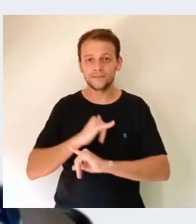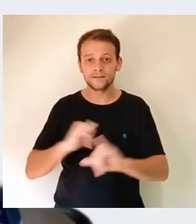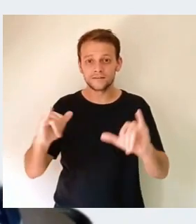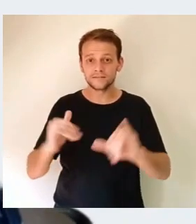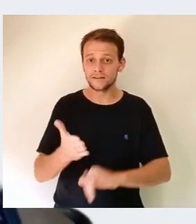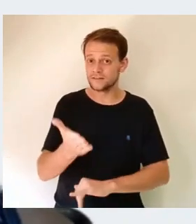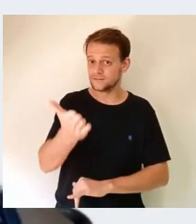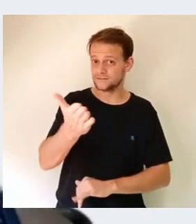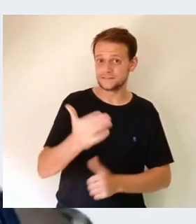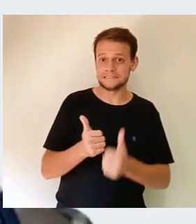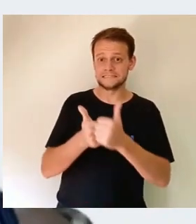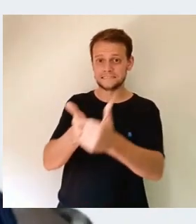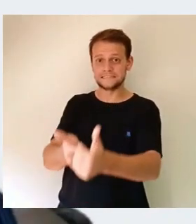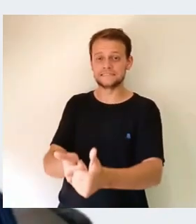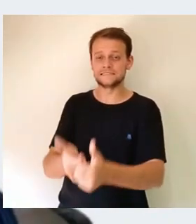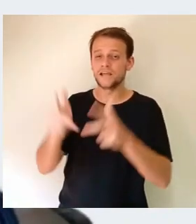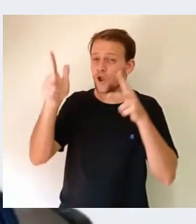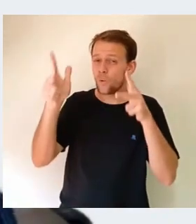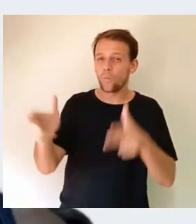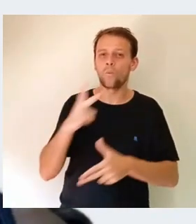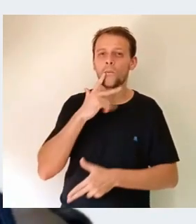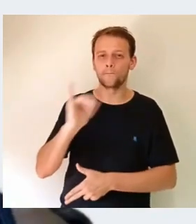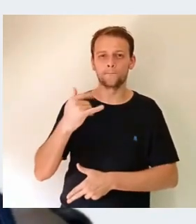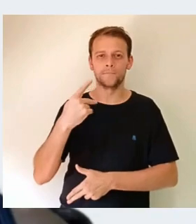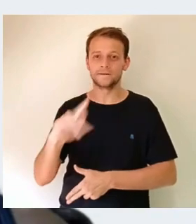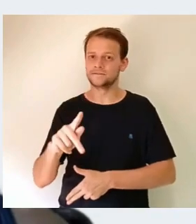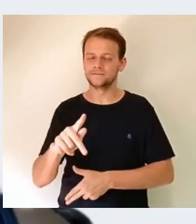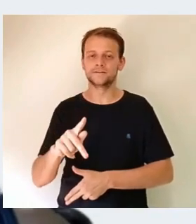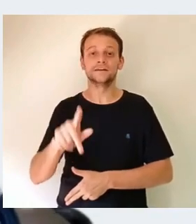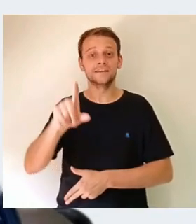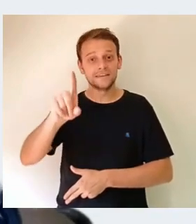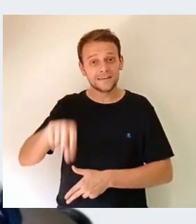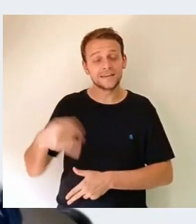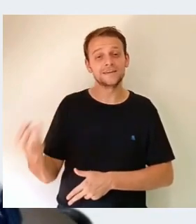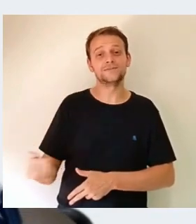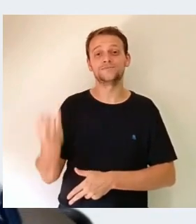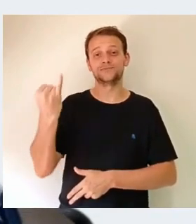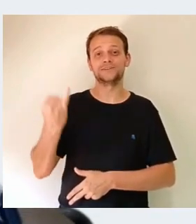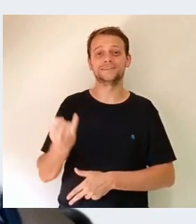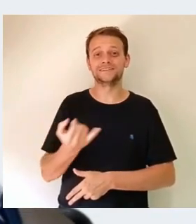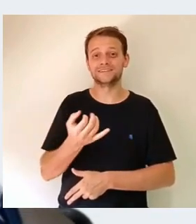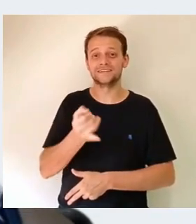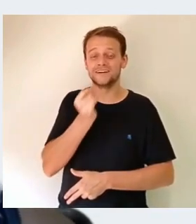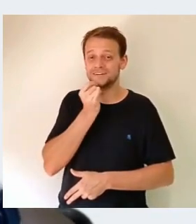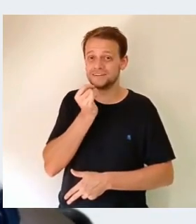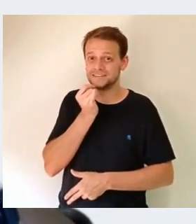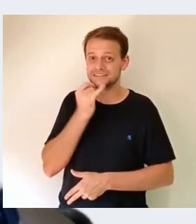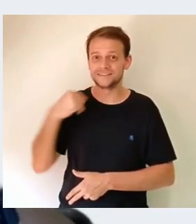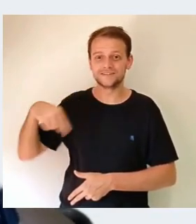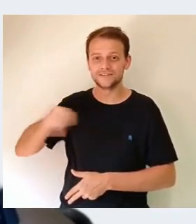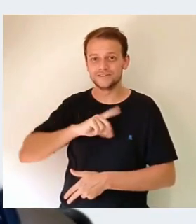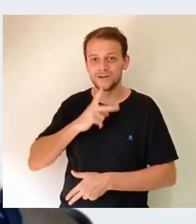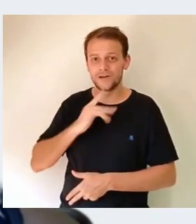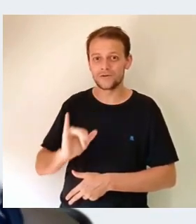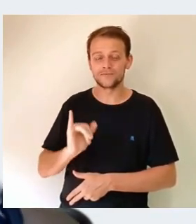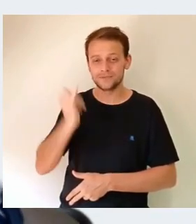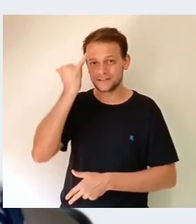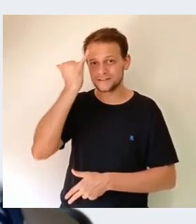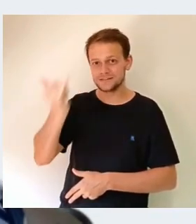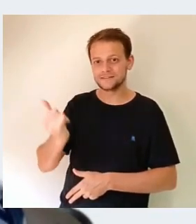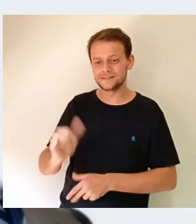você trazendo que você não seguiu a mesma profissão do seu pai, isso é um exemplo de como nós,